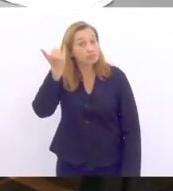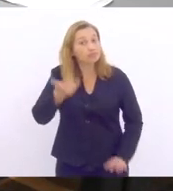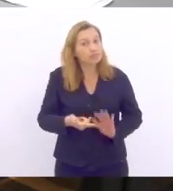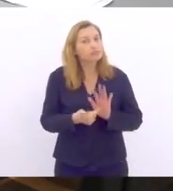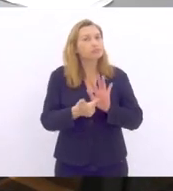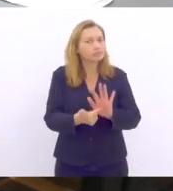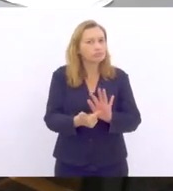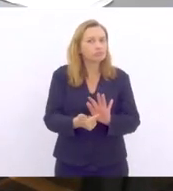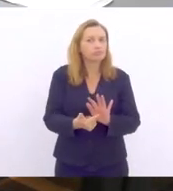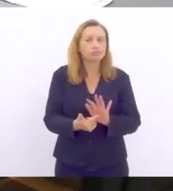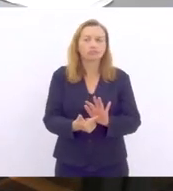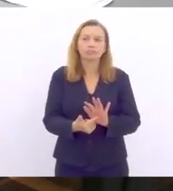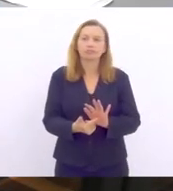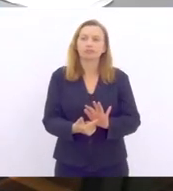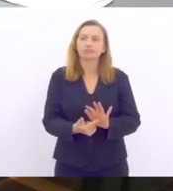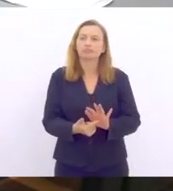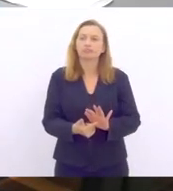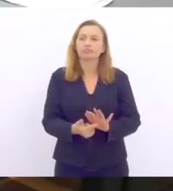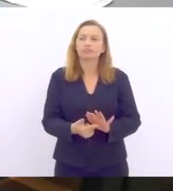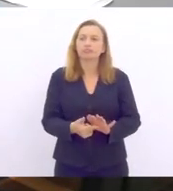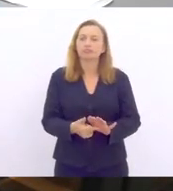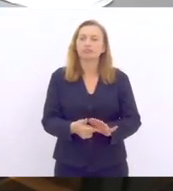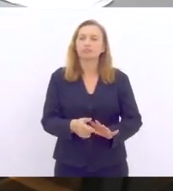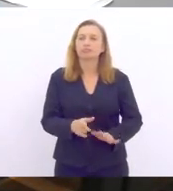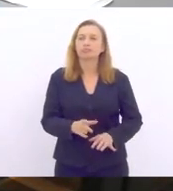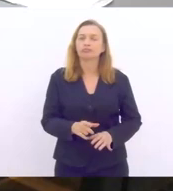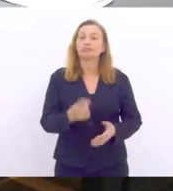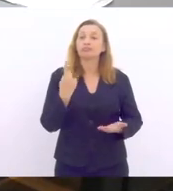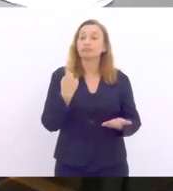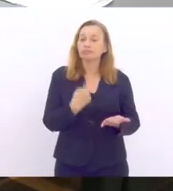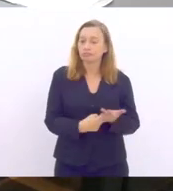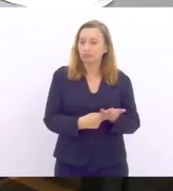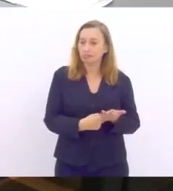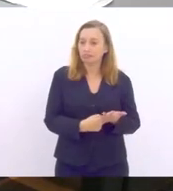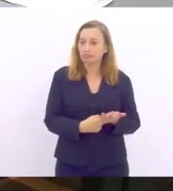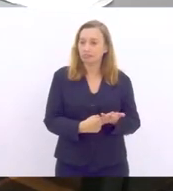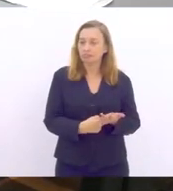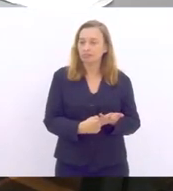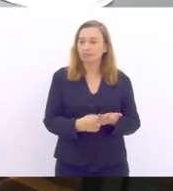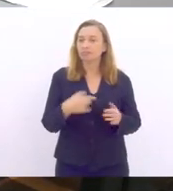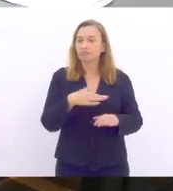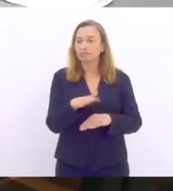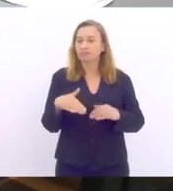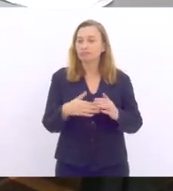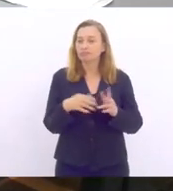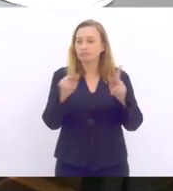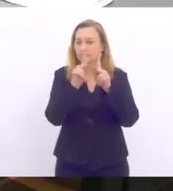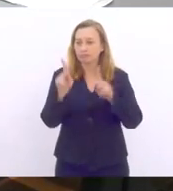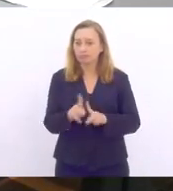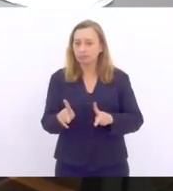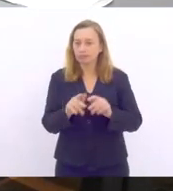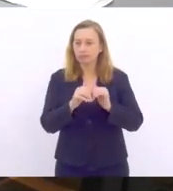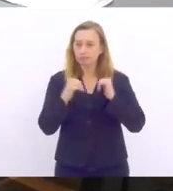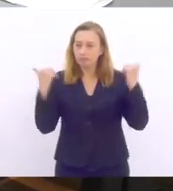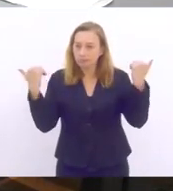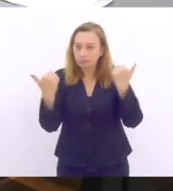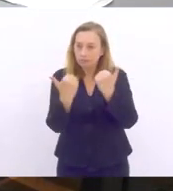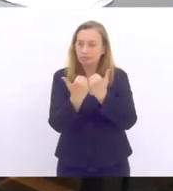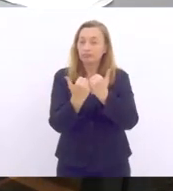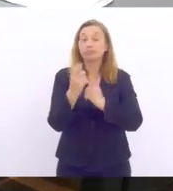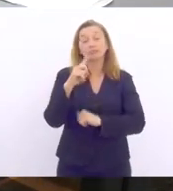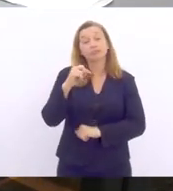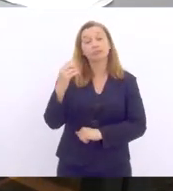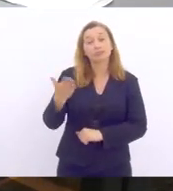a efetiva intenção e o efetivo compromisso dessas torcidas com a paz nos estádios. Porque esse é o